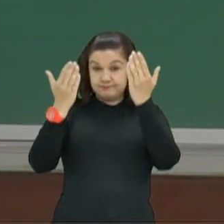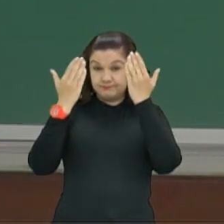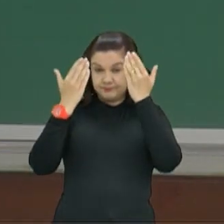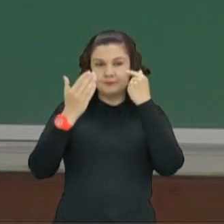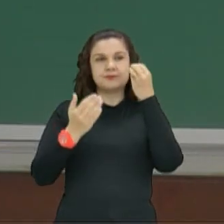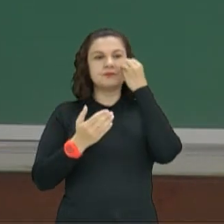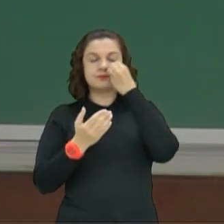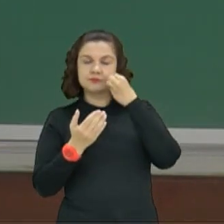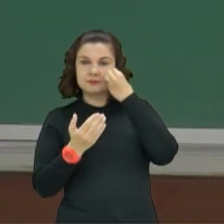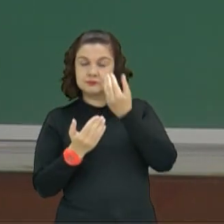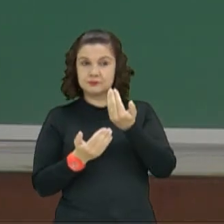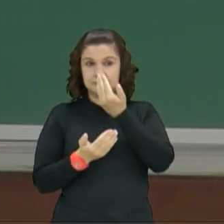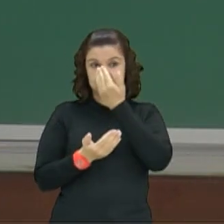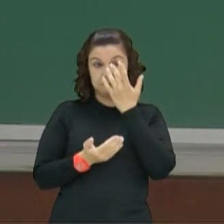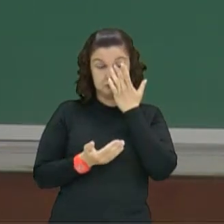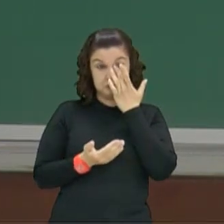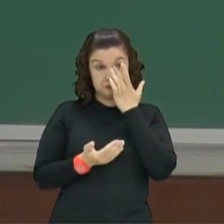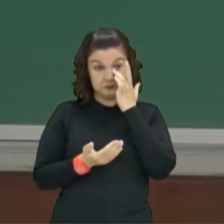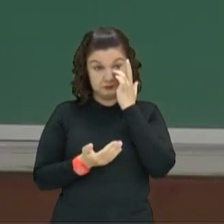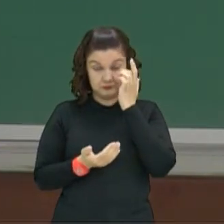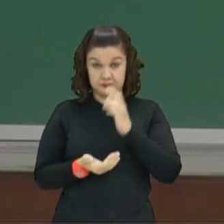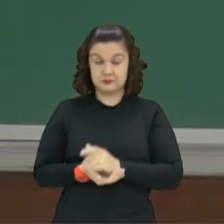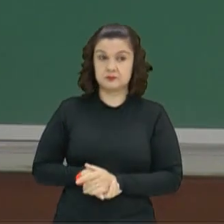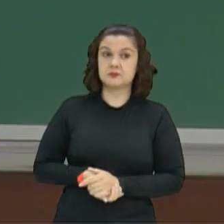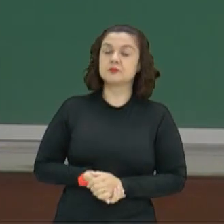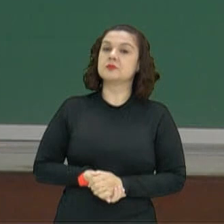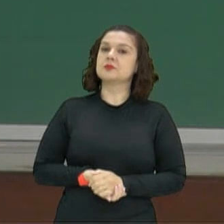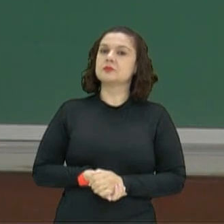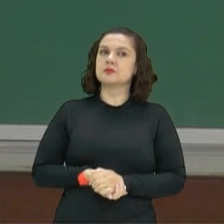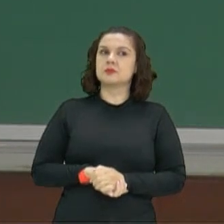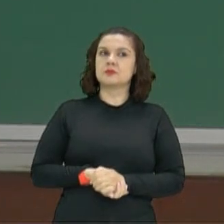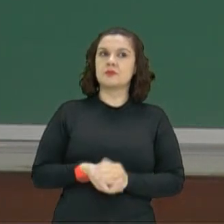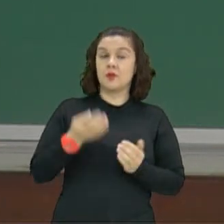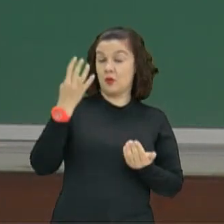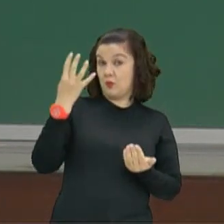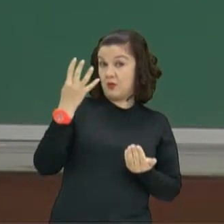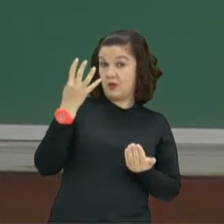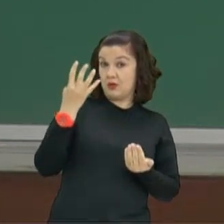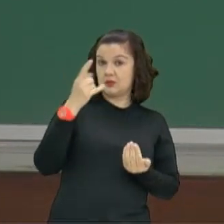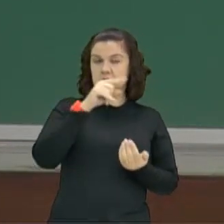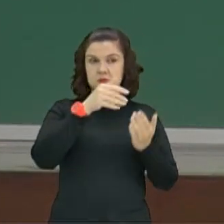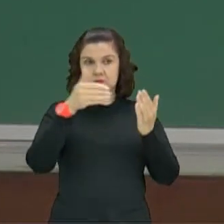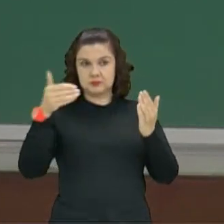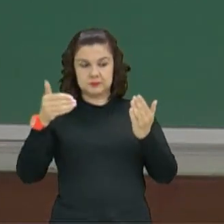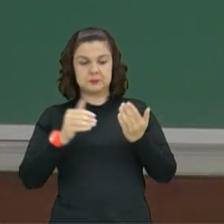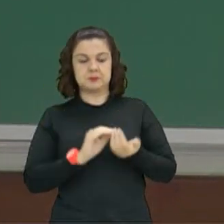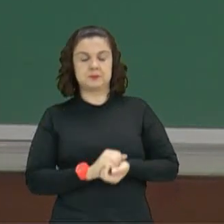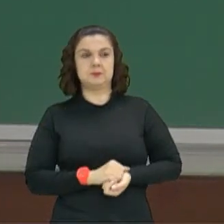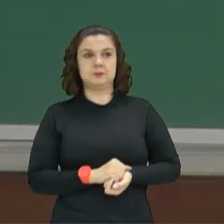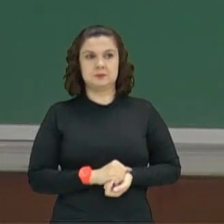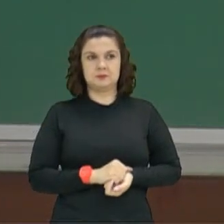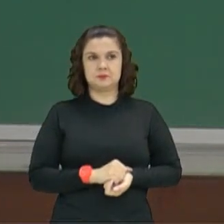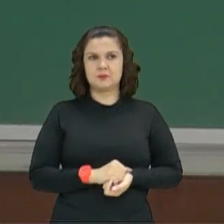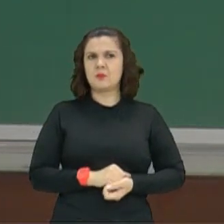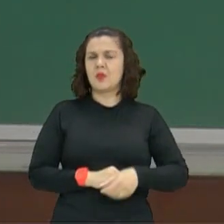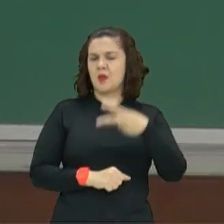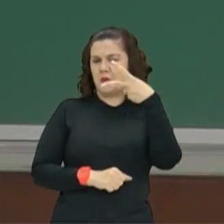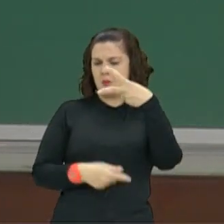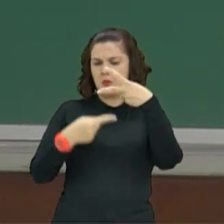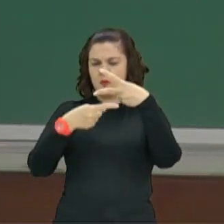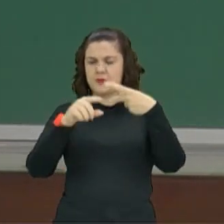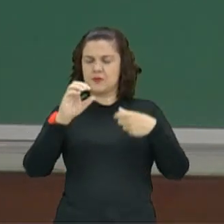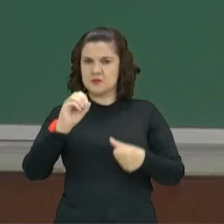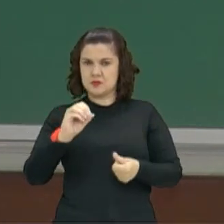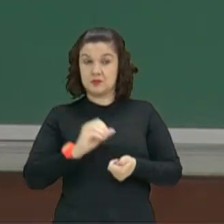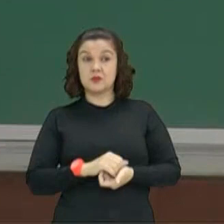fazer um teste, tá? Eu vou colocar aqui, ó. Pego 4 menos x sobre 1 mais x e vou colocar maior ou igual a zero. Então